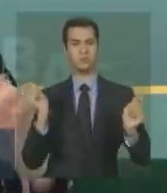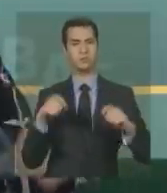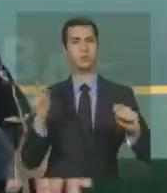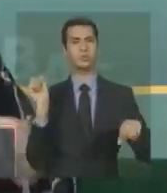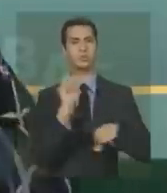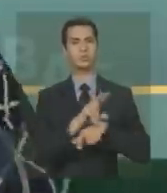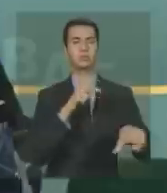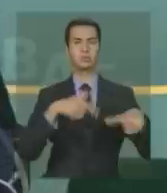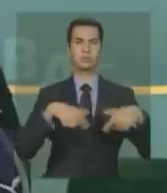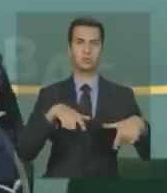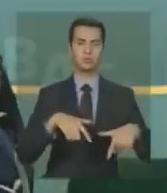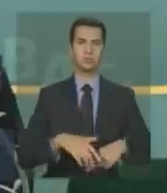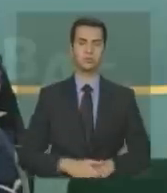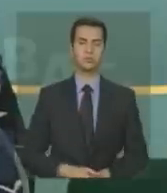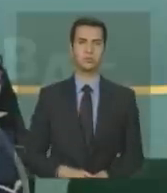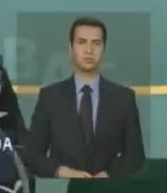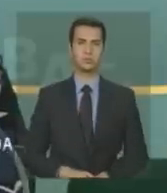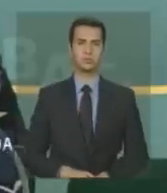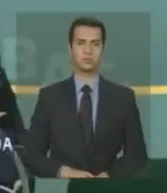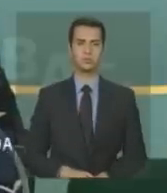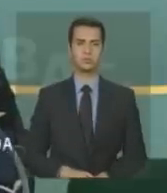candidatos a a